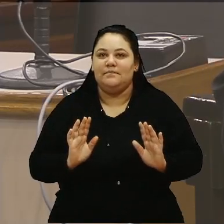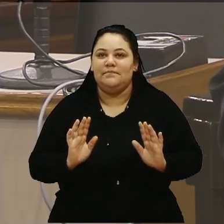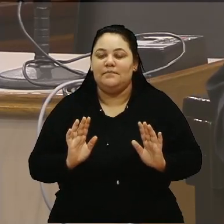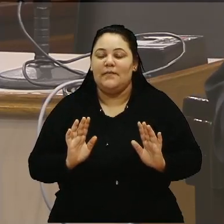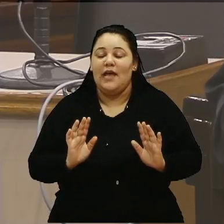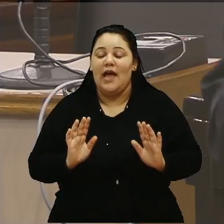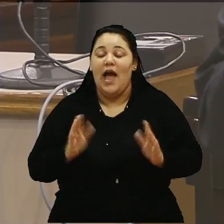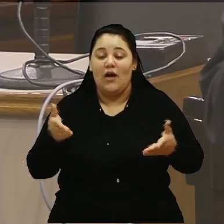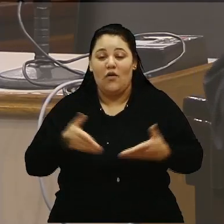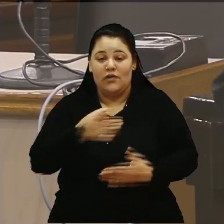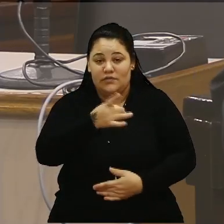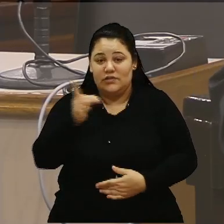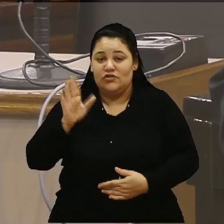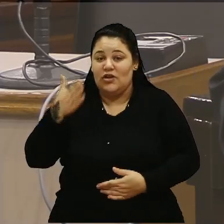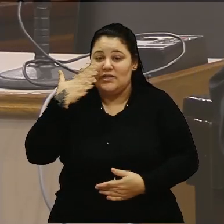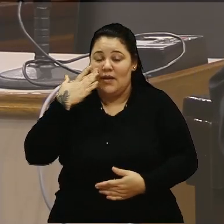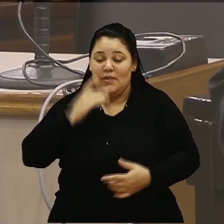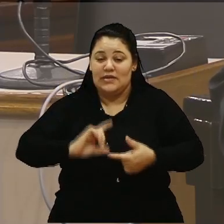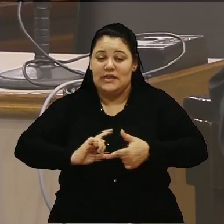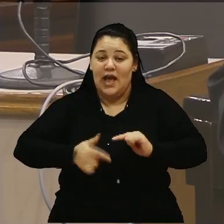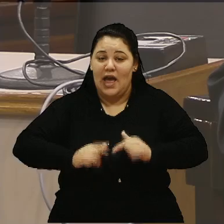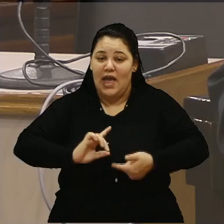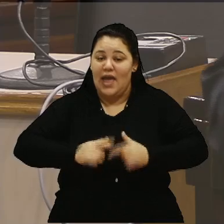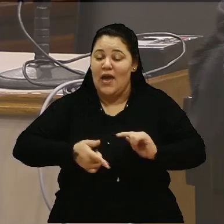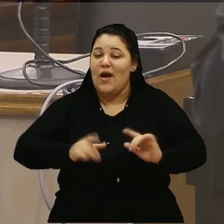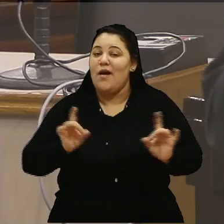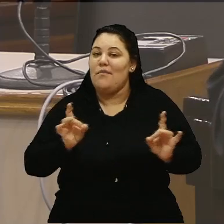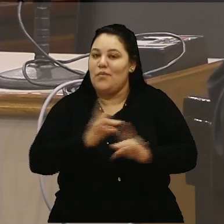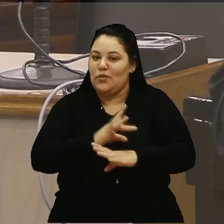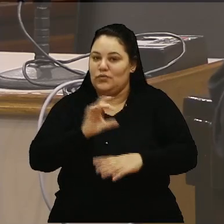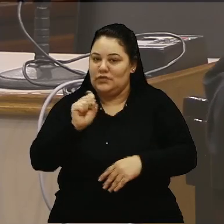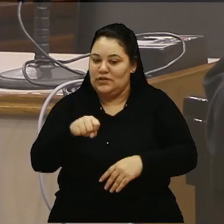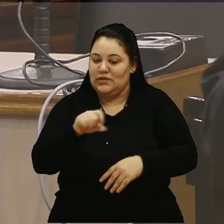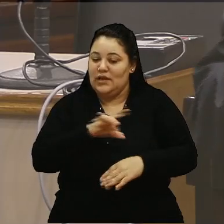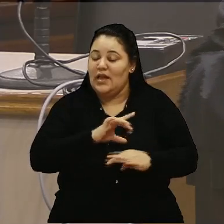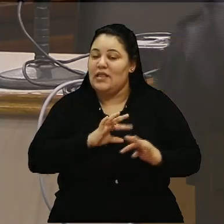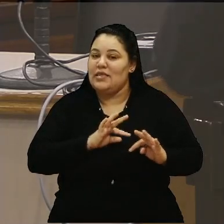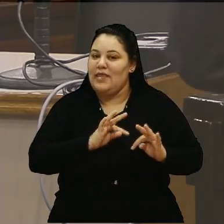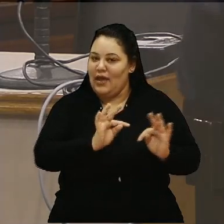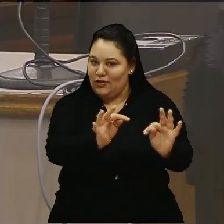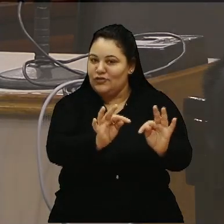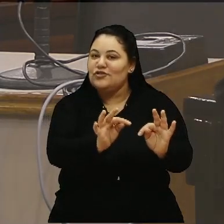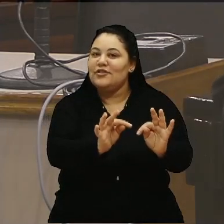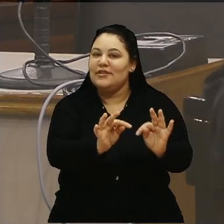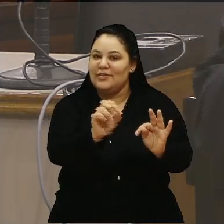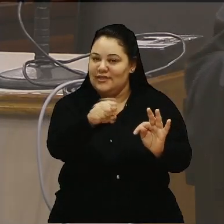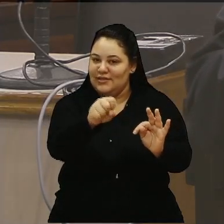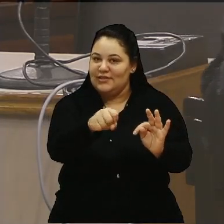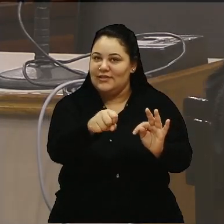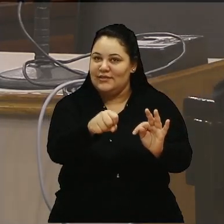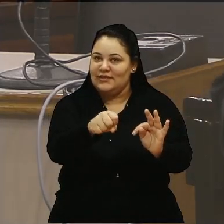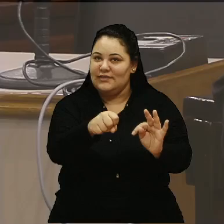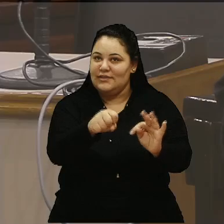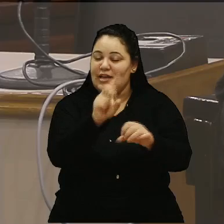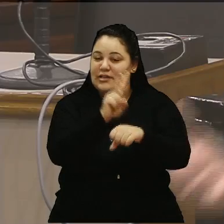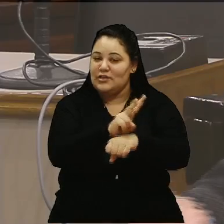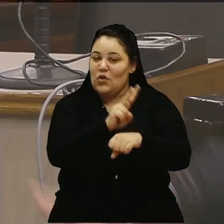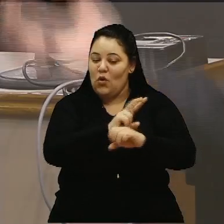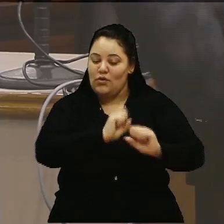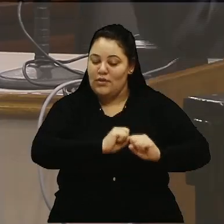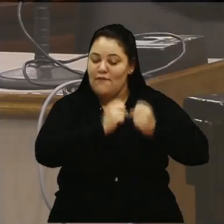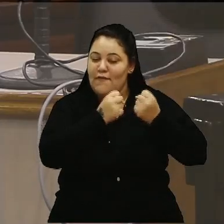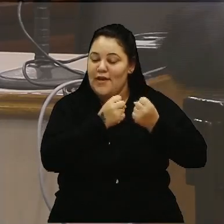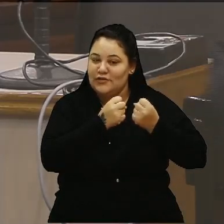têm o conhecimento que Israel é muito bem preparado para isso, e eles têm tecnologia, tanto que eles se protegem lá e se defendem